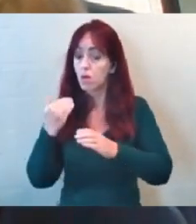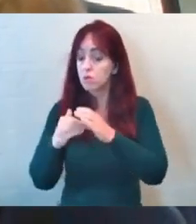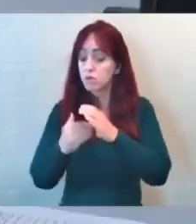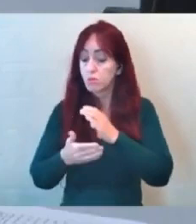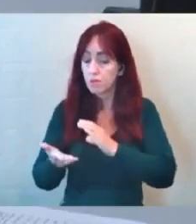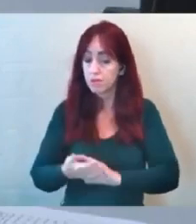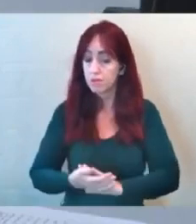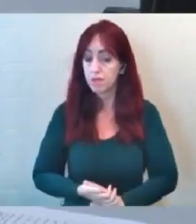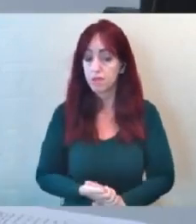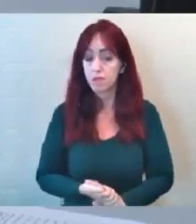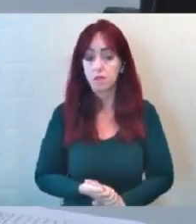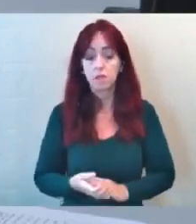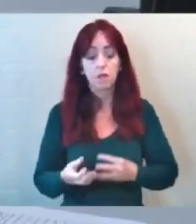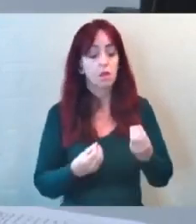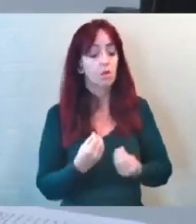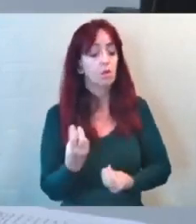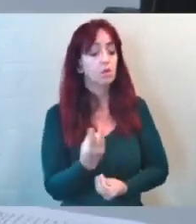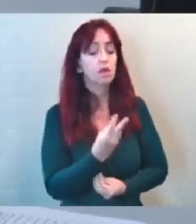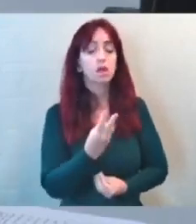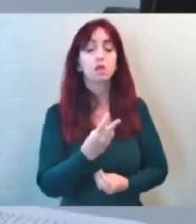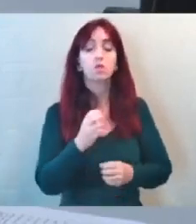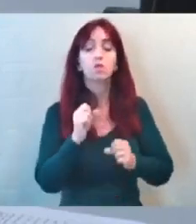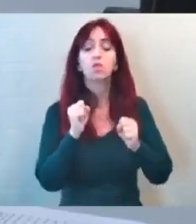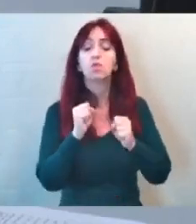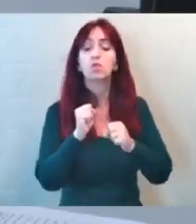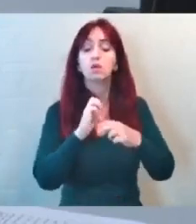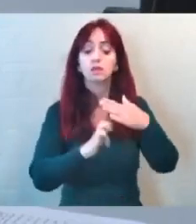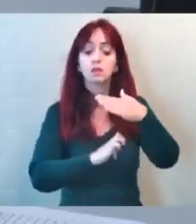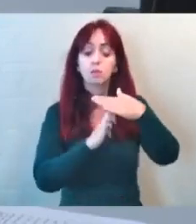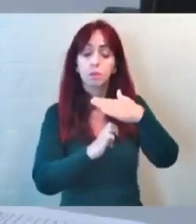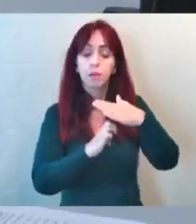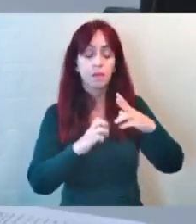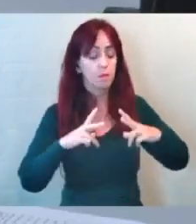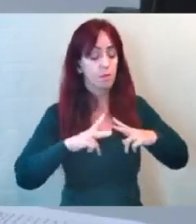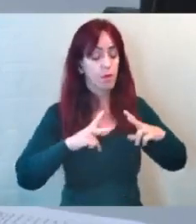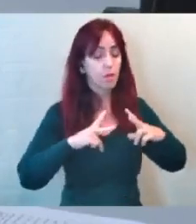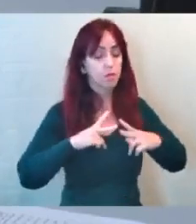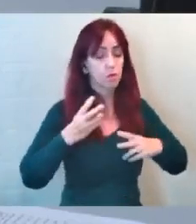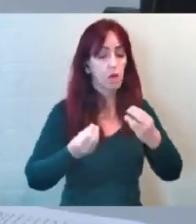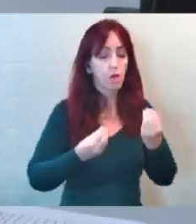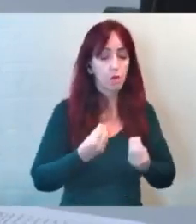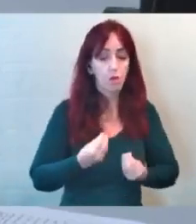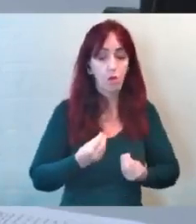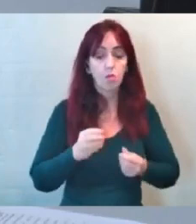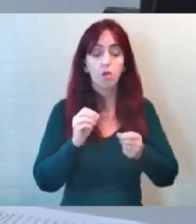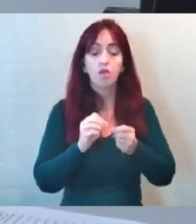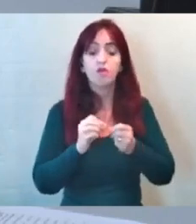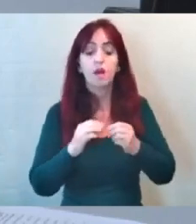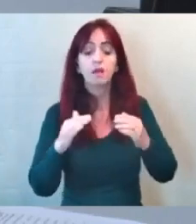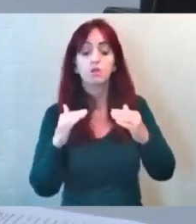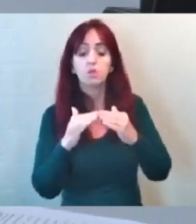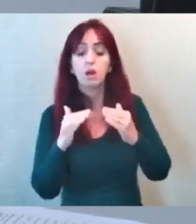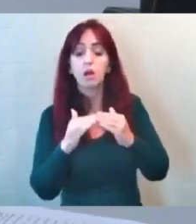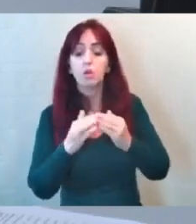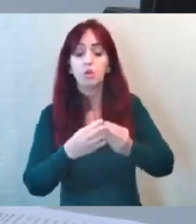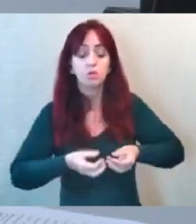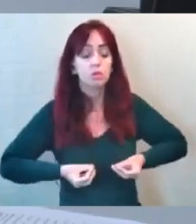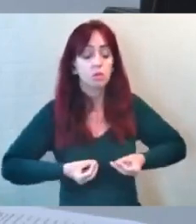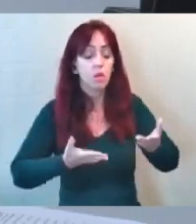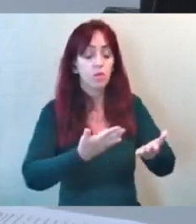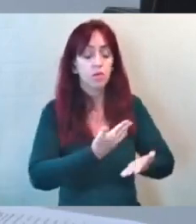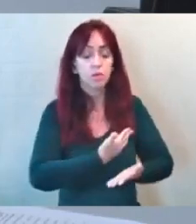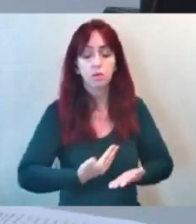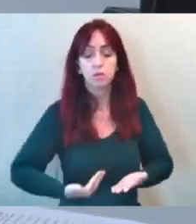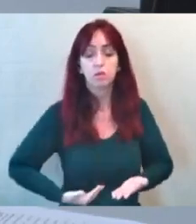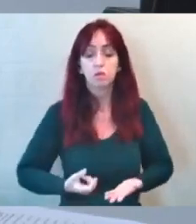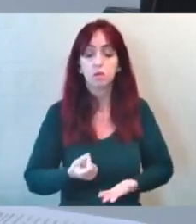duas empresas, como que particulares fazem um acordo de devolução de dinheiro público? Como que isso funciona?